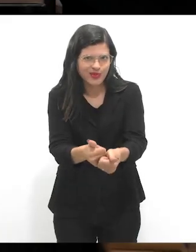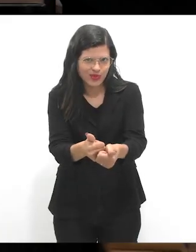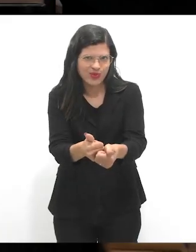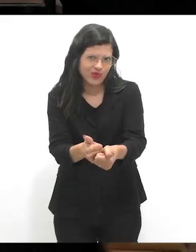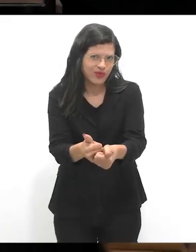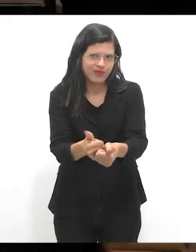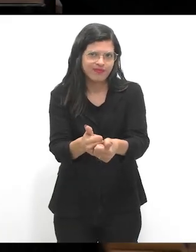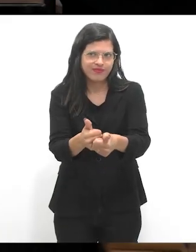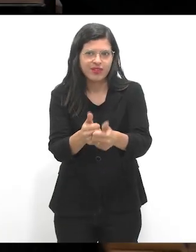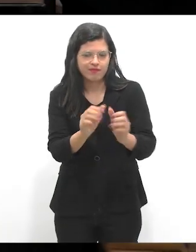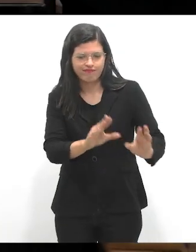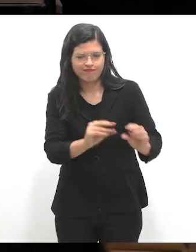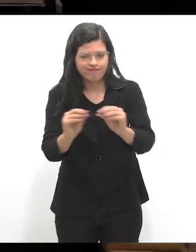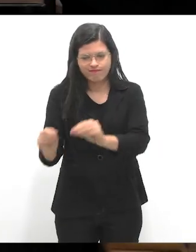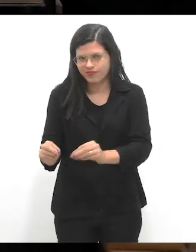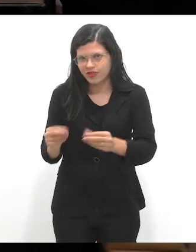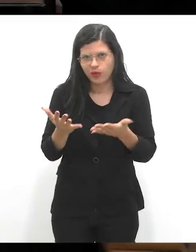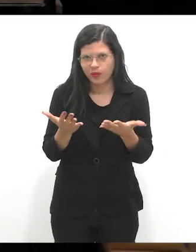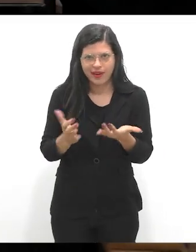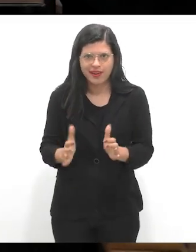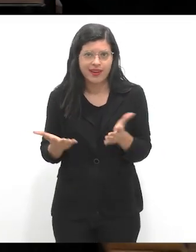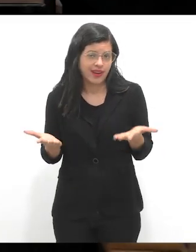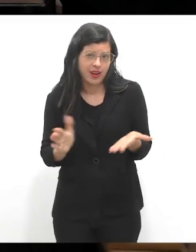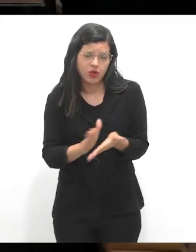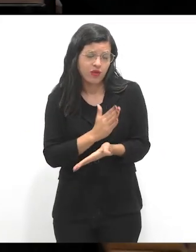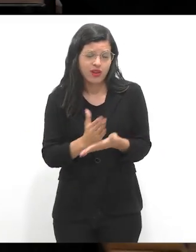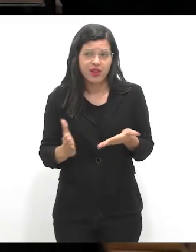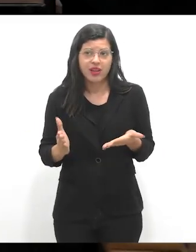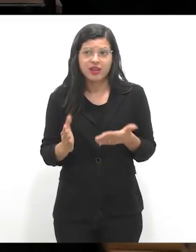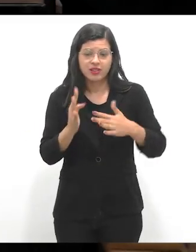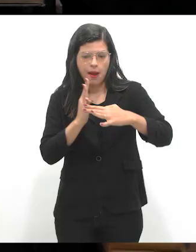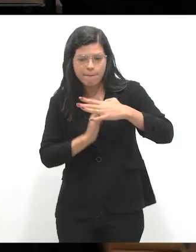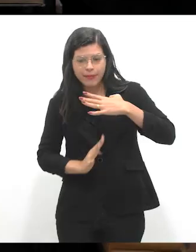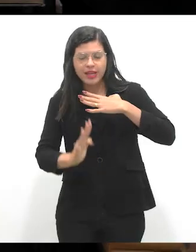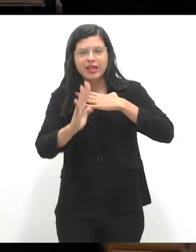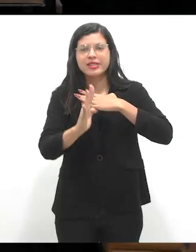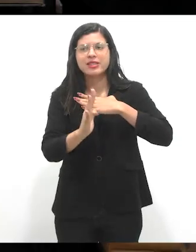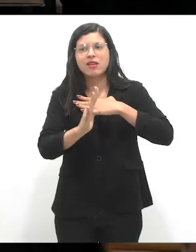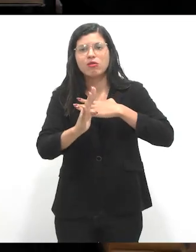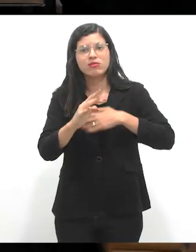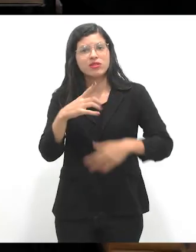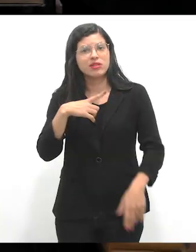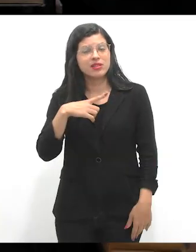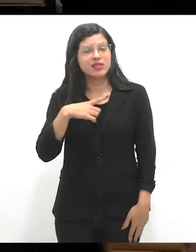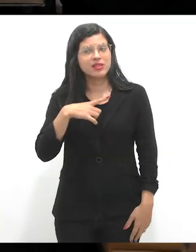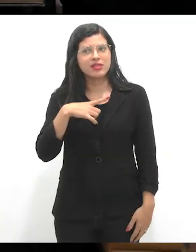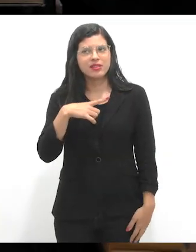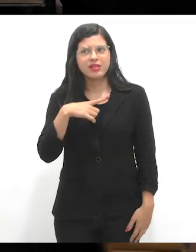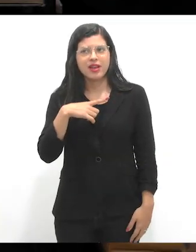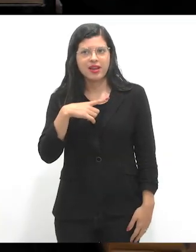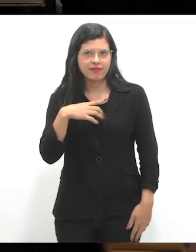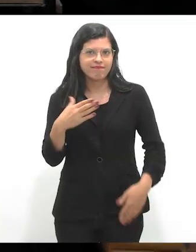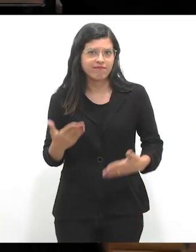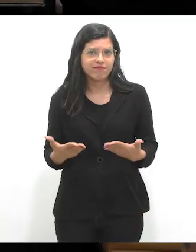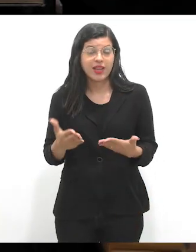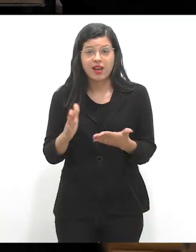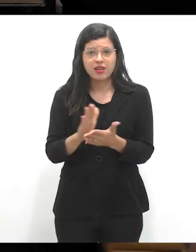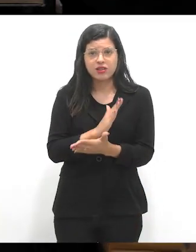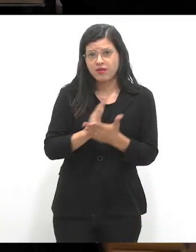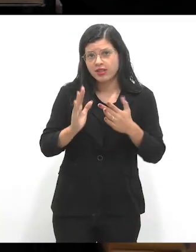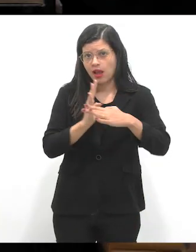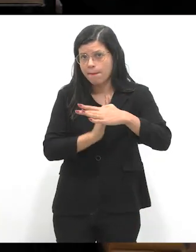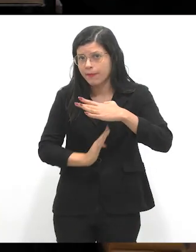né? Uma forma que você não desejava, muitas vezes. Então, não era... A migração, geralmente, ela tem esse componente. Às